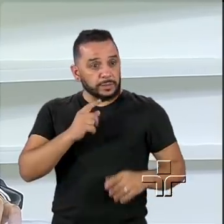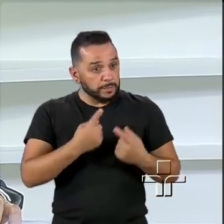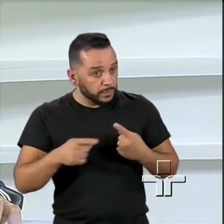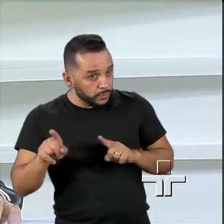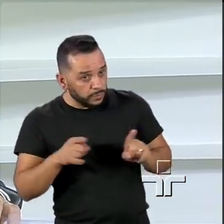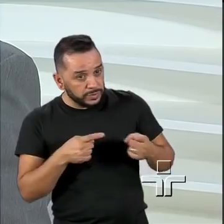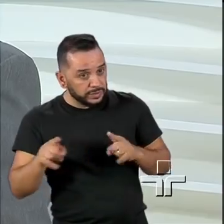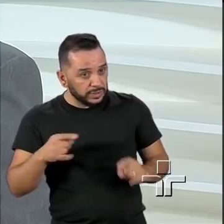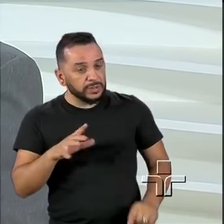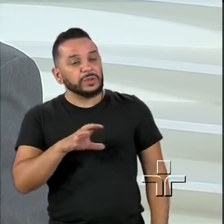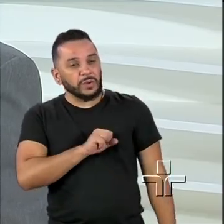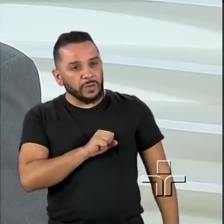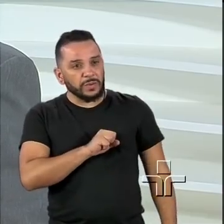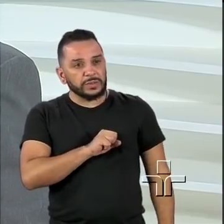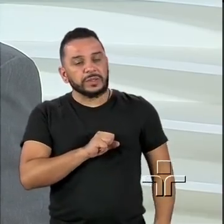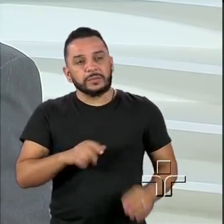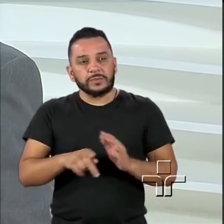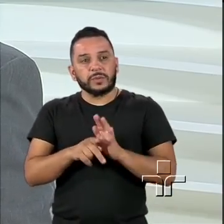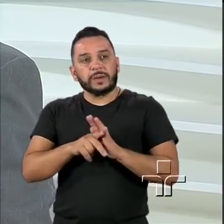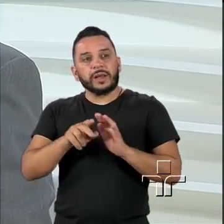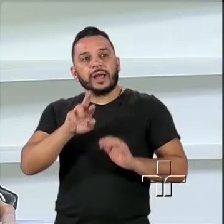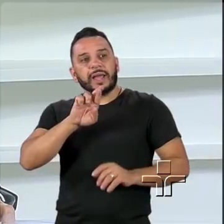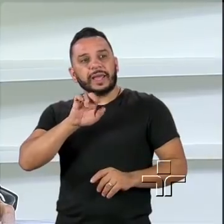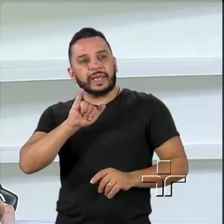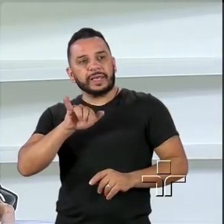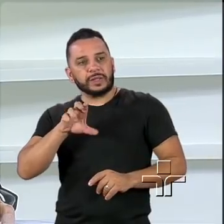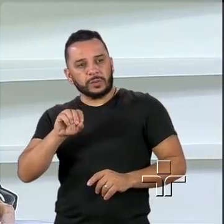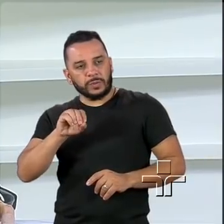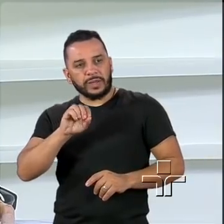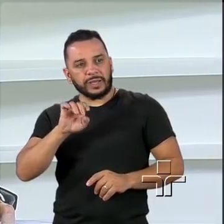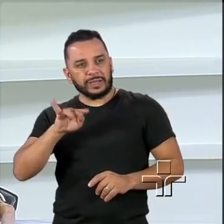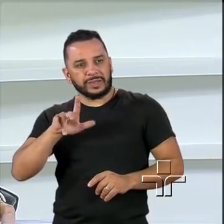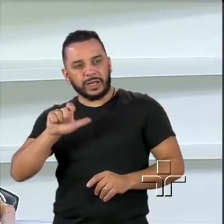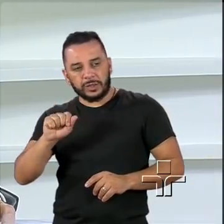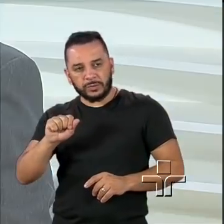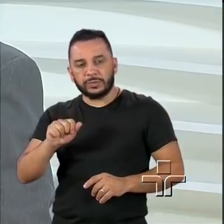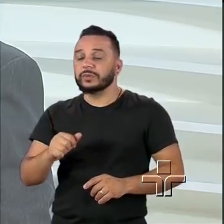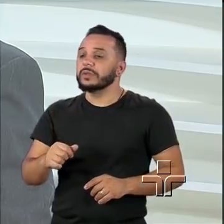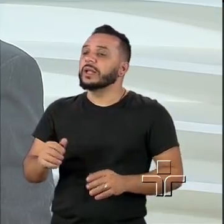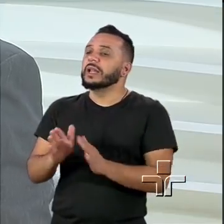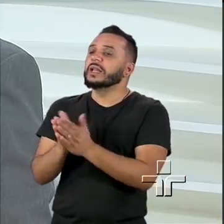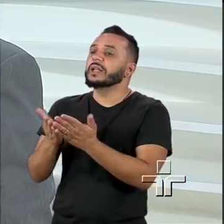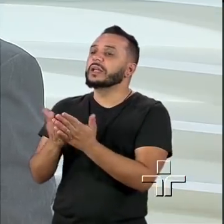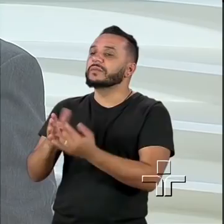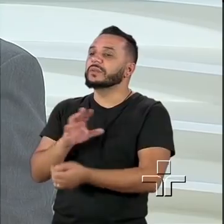música predileta? Reino Encantado. E o livro de cabeceira?